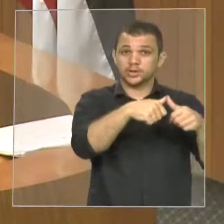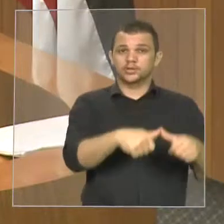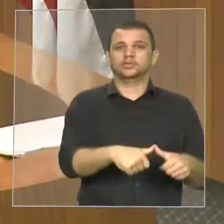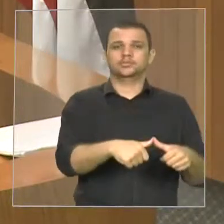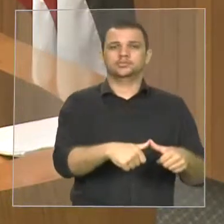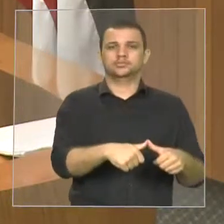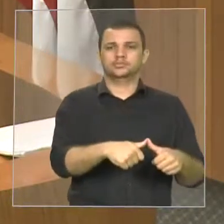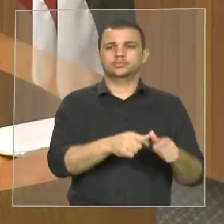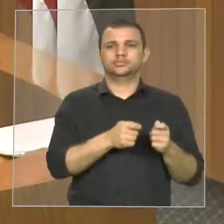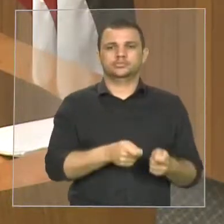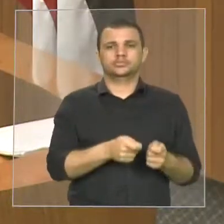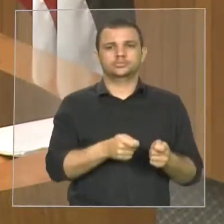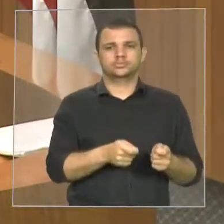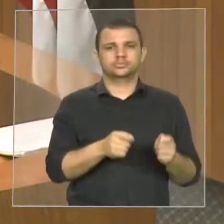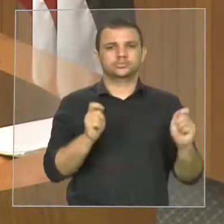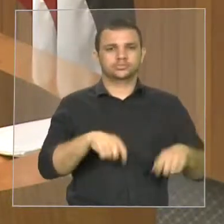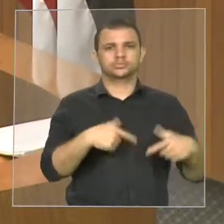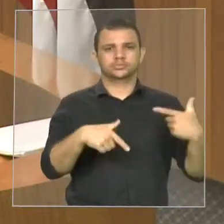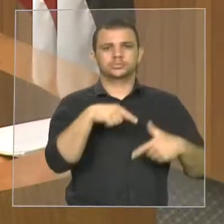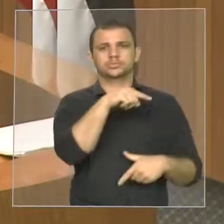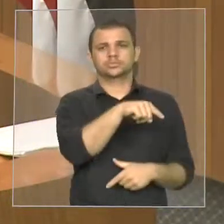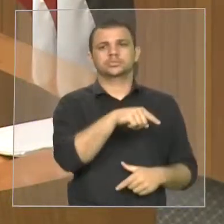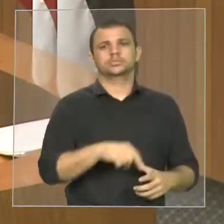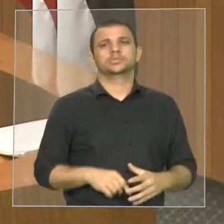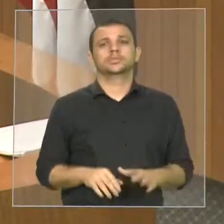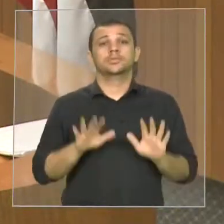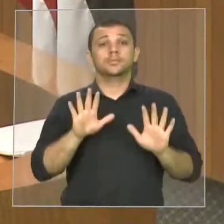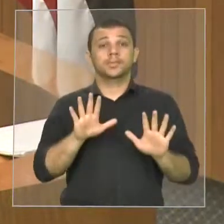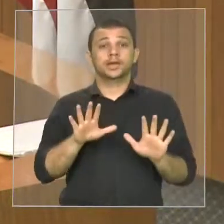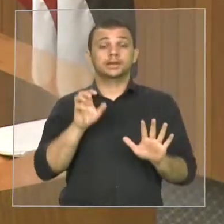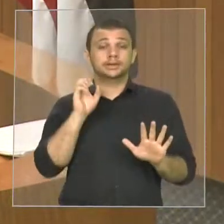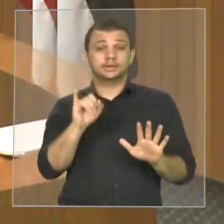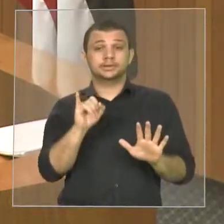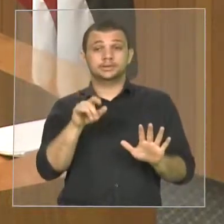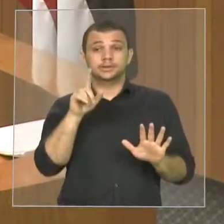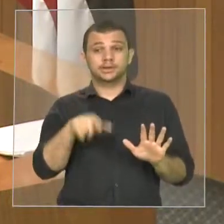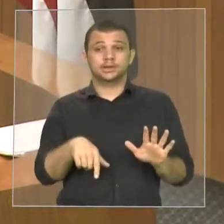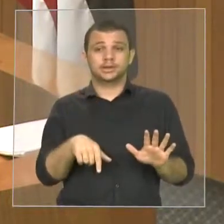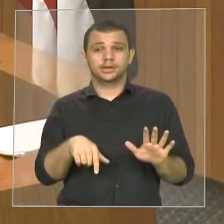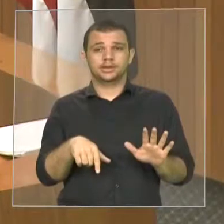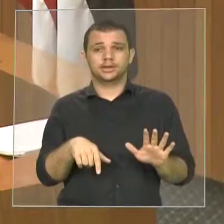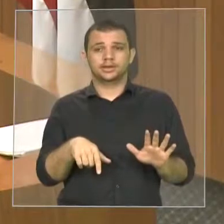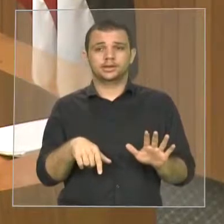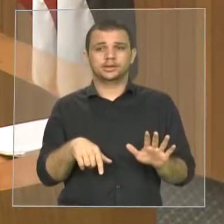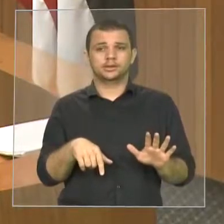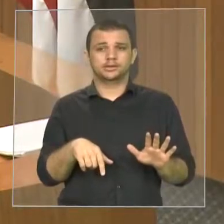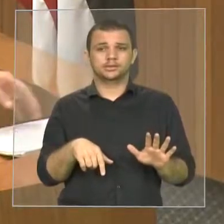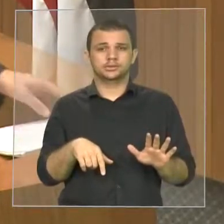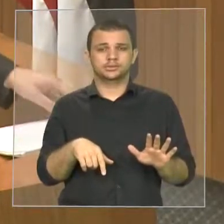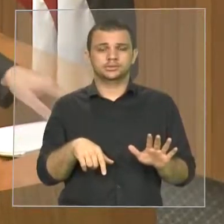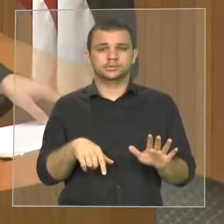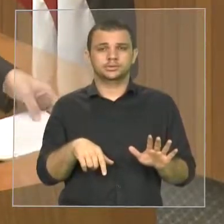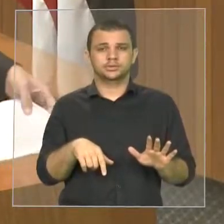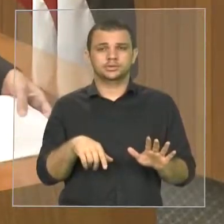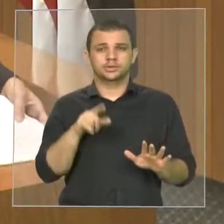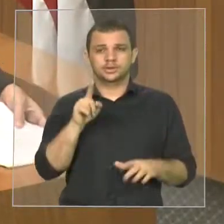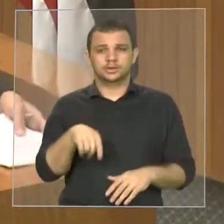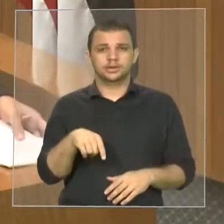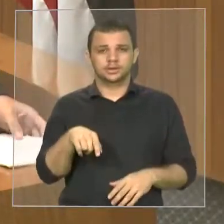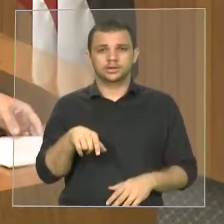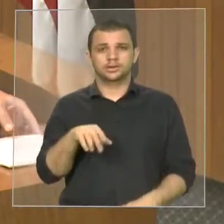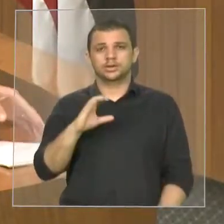de Previdência. Na hora que você coloca cargo em comissão, que pode ser nomeado e exonerado por livre